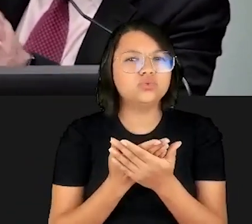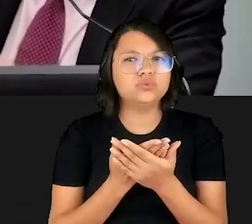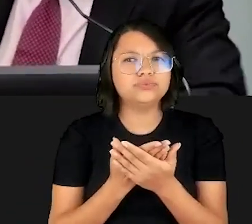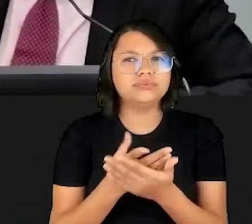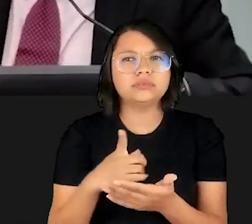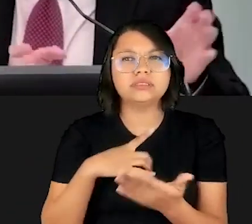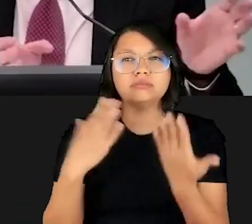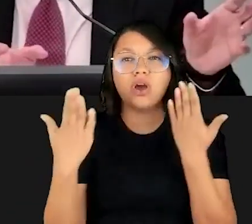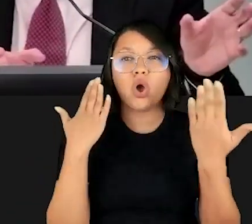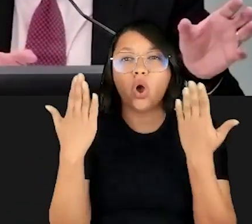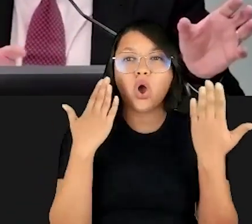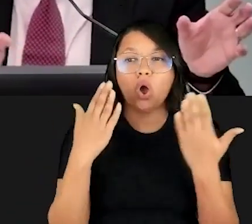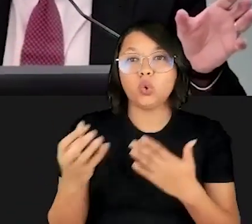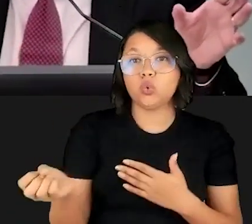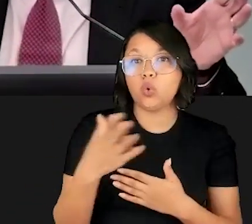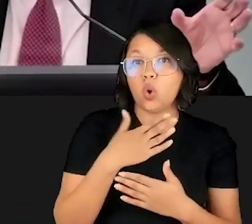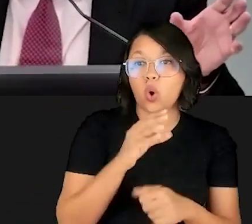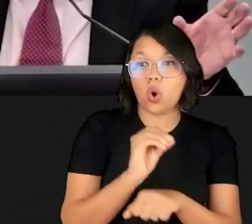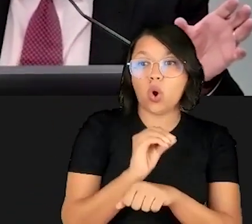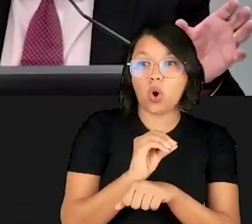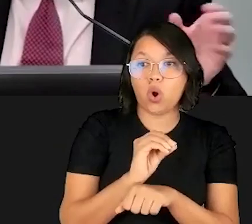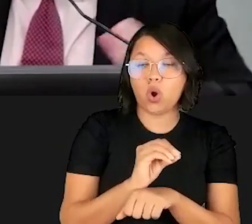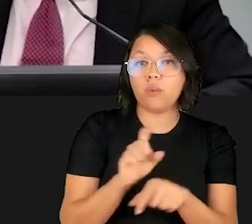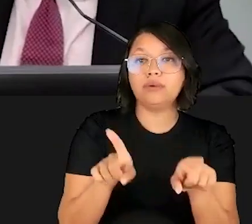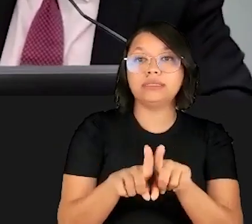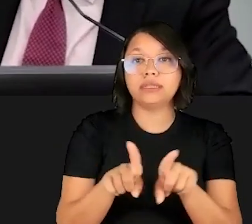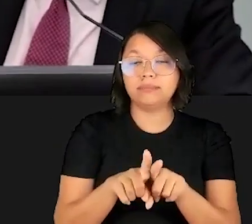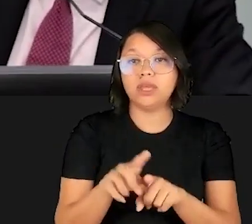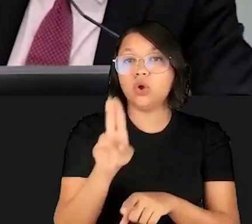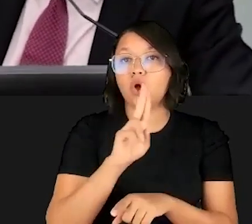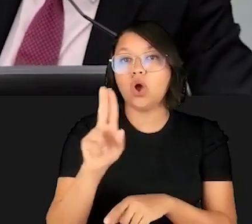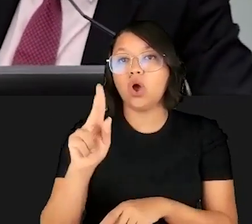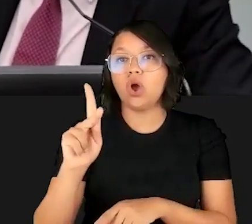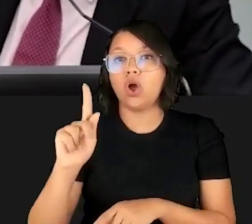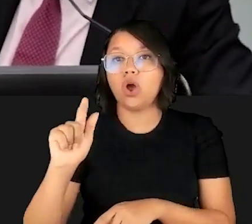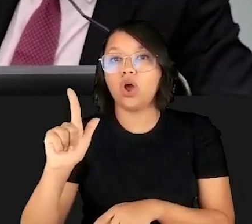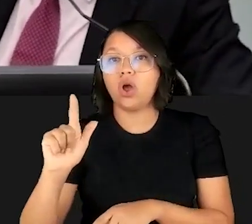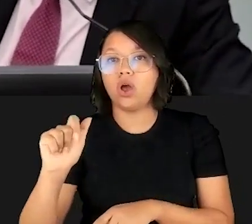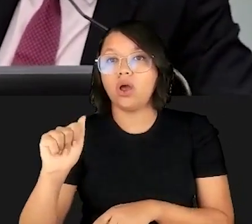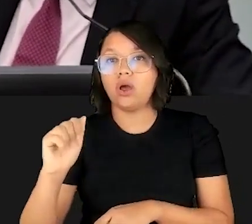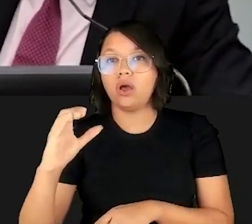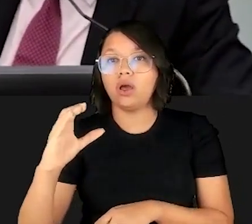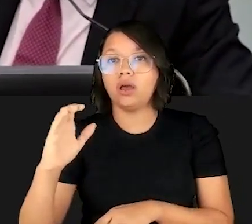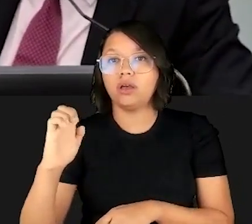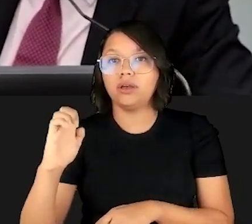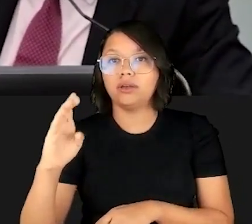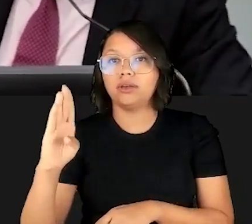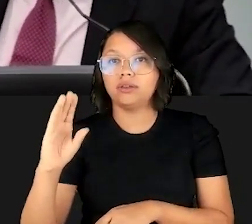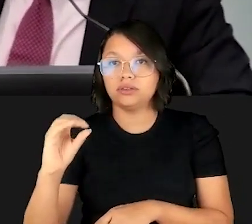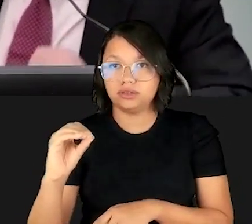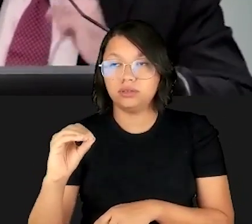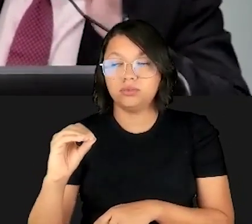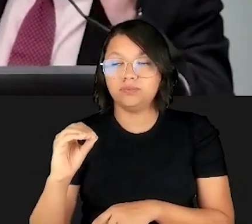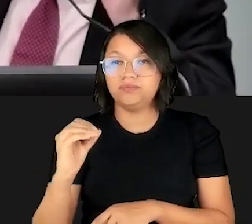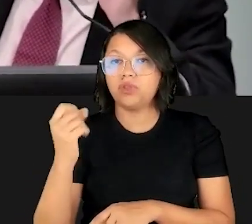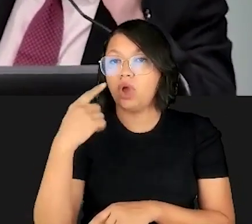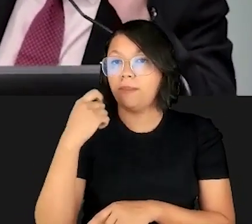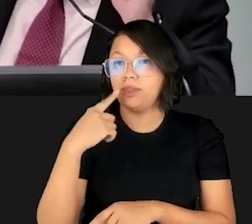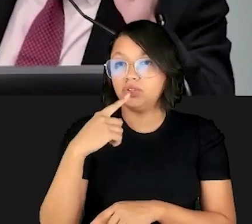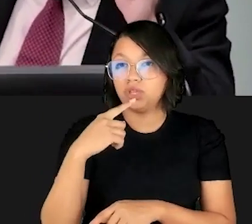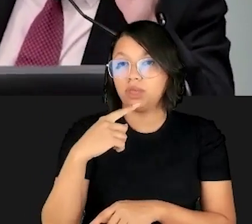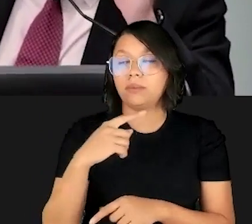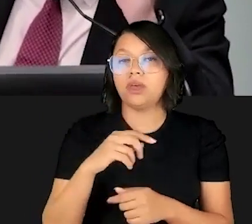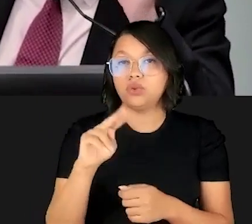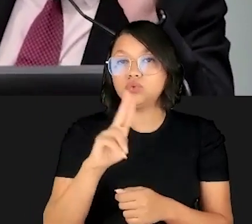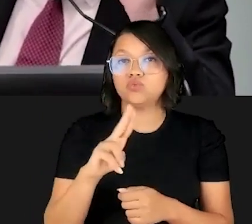uma comparação do novo tratamento com placebo. Placebo é uma pílula de açúcar ou pílula de farinha, né? E é interessante,